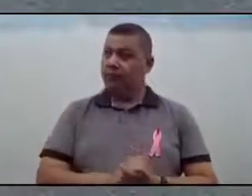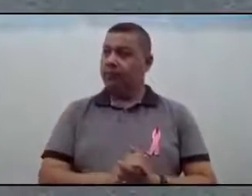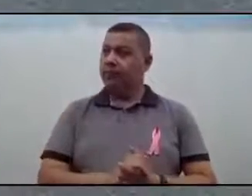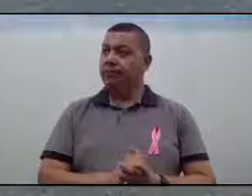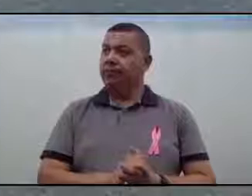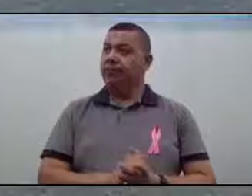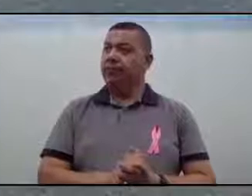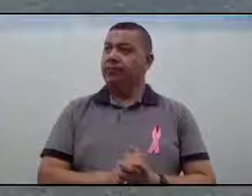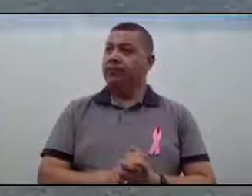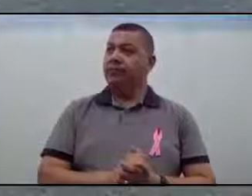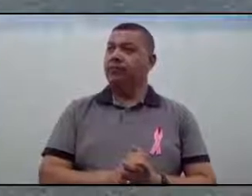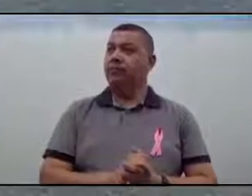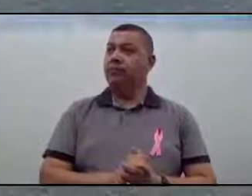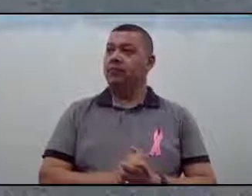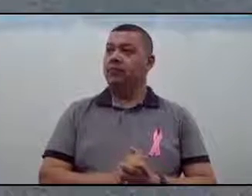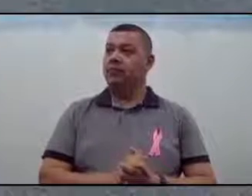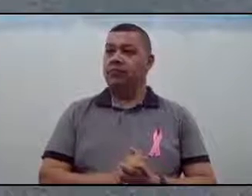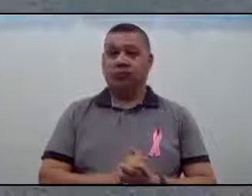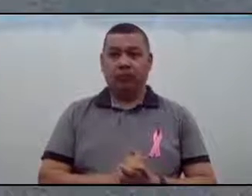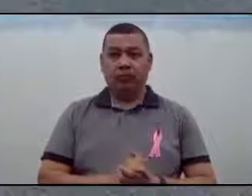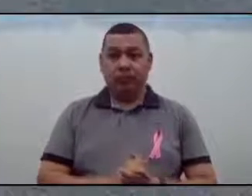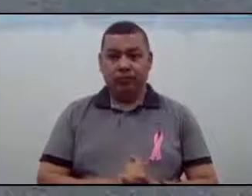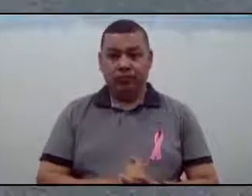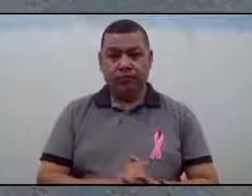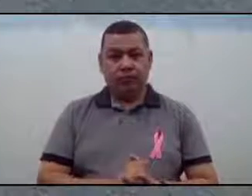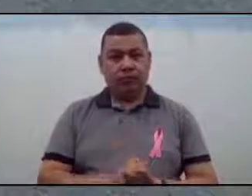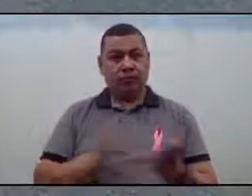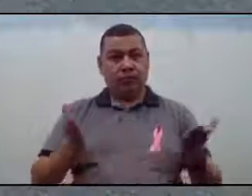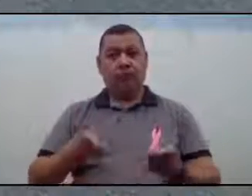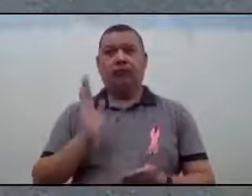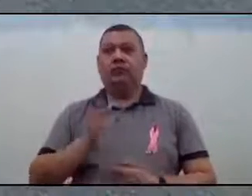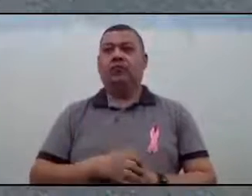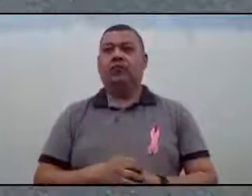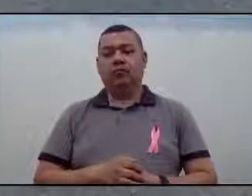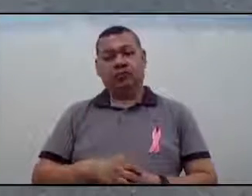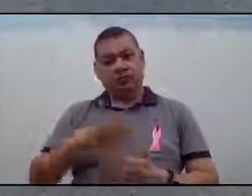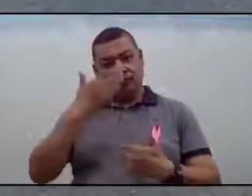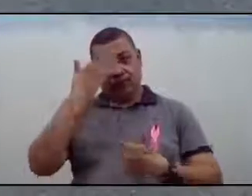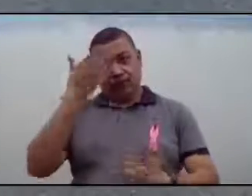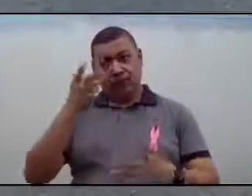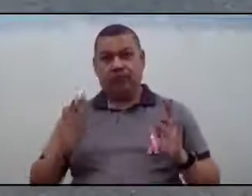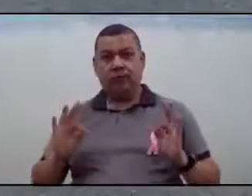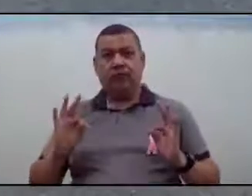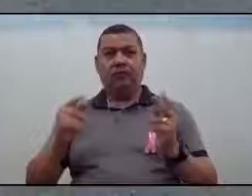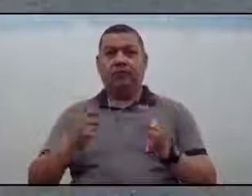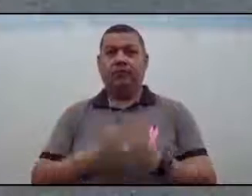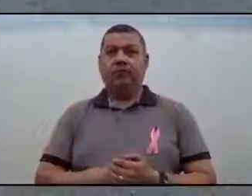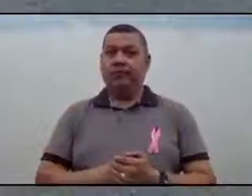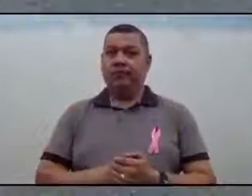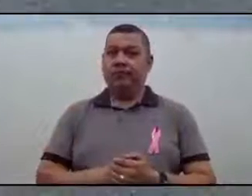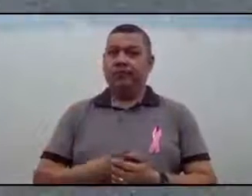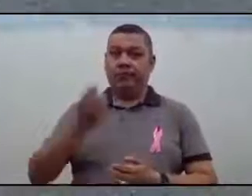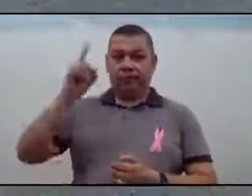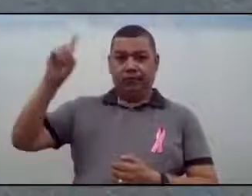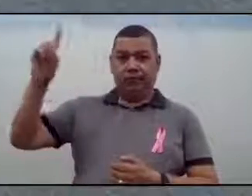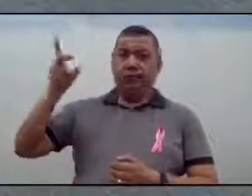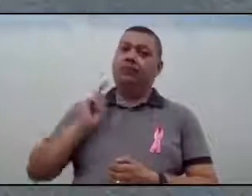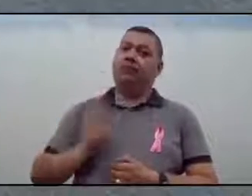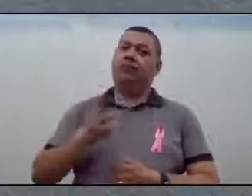tá? Gente, por hoje é só. Muito obrigado a todos. Pedir a Deus aí